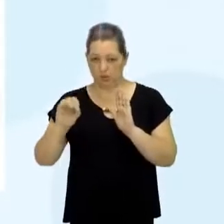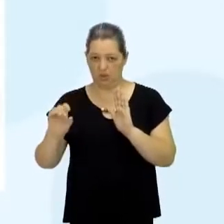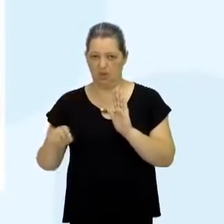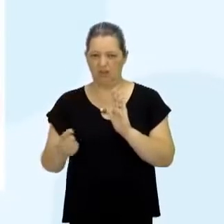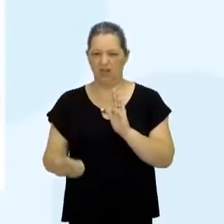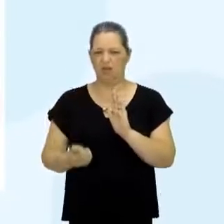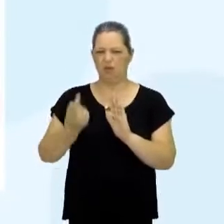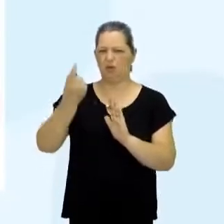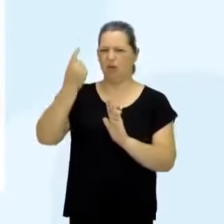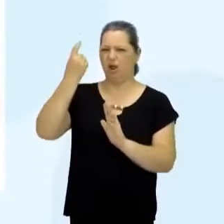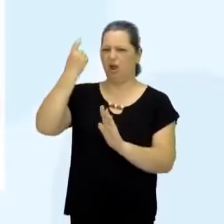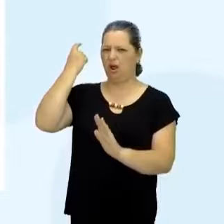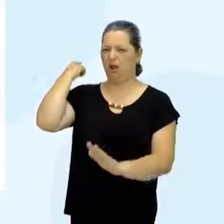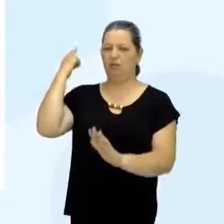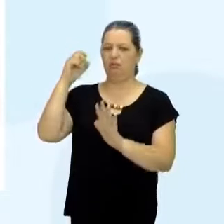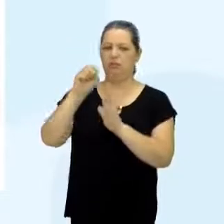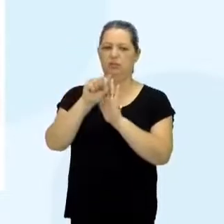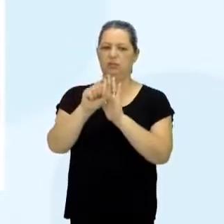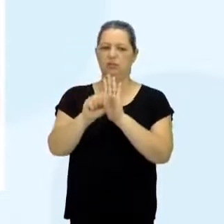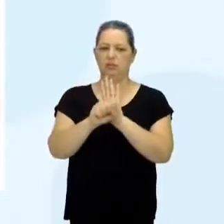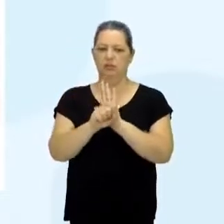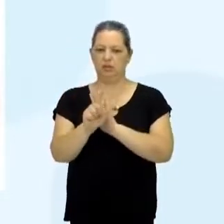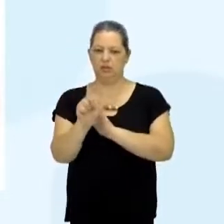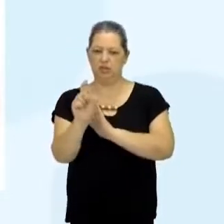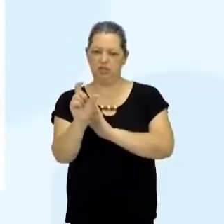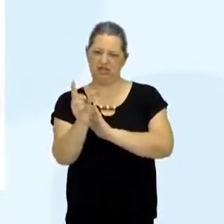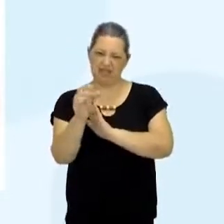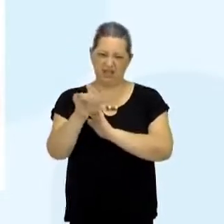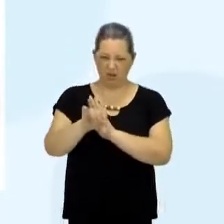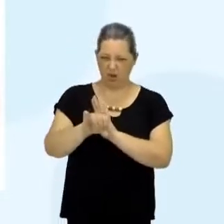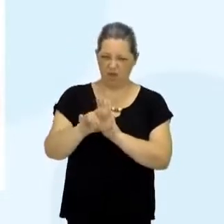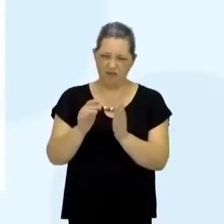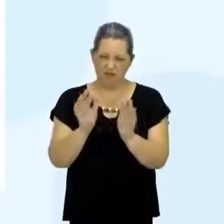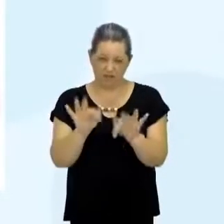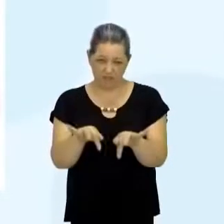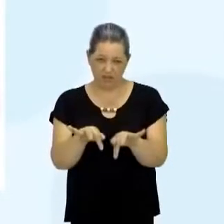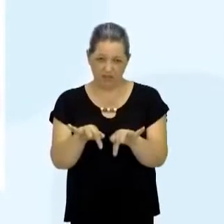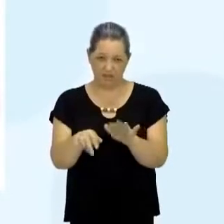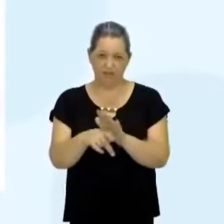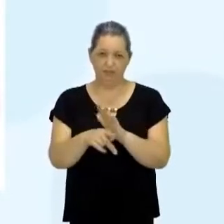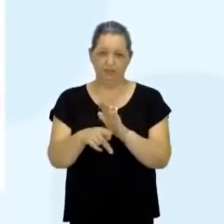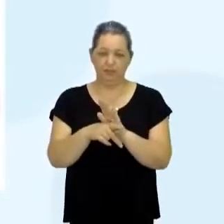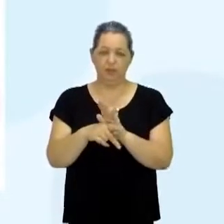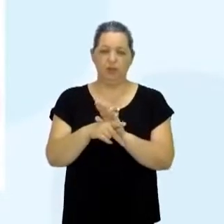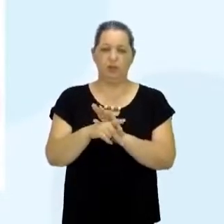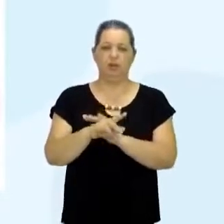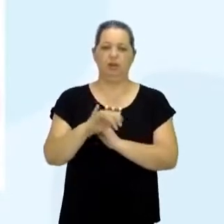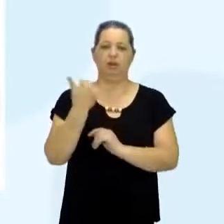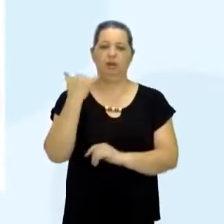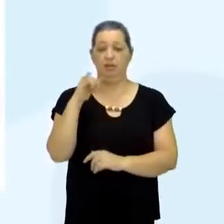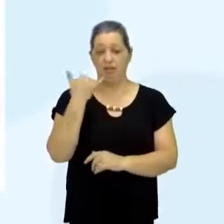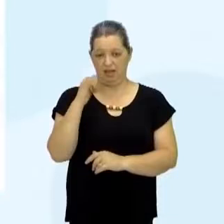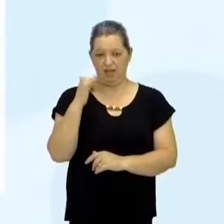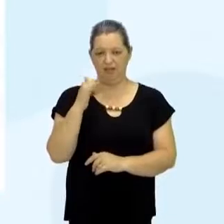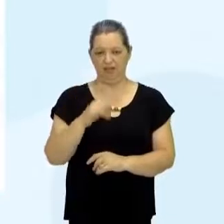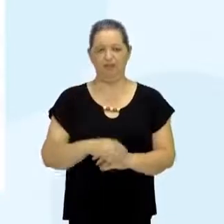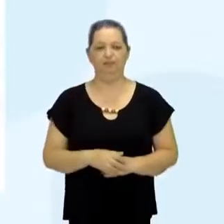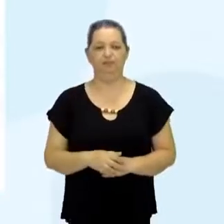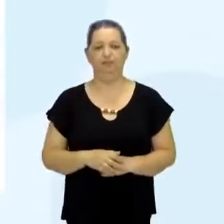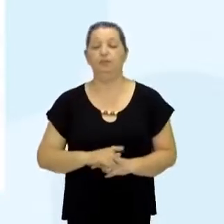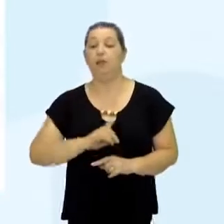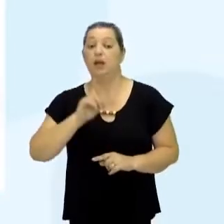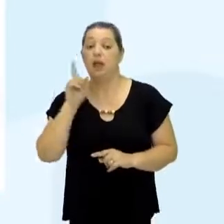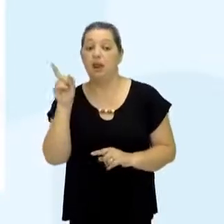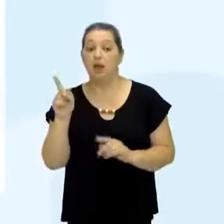está voltando lá para o final do século XIX, né? Na cidade de Verona, na Itália. Foi de lá